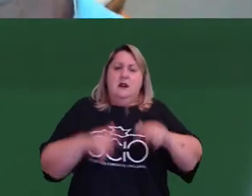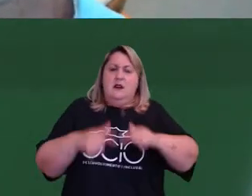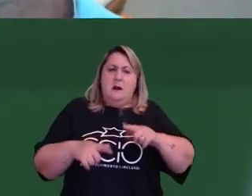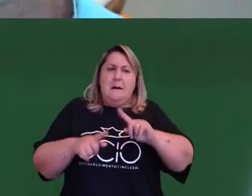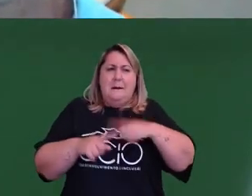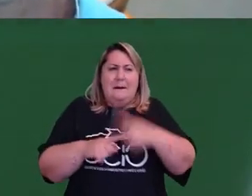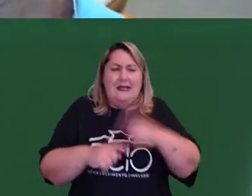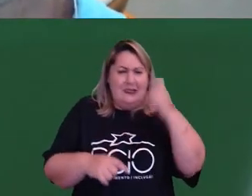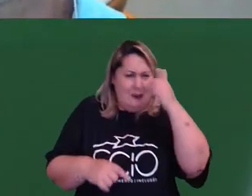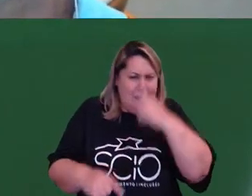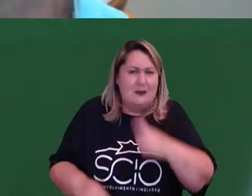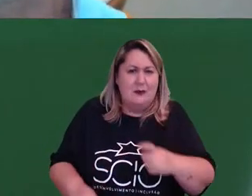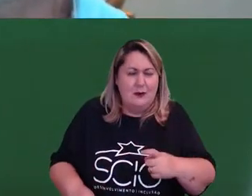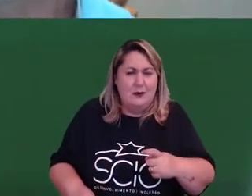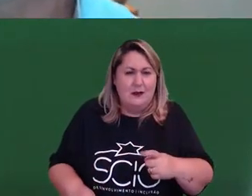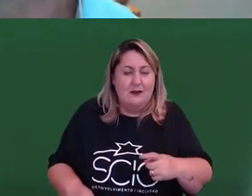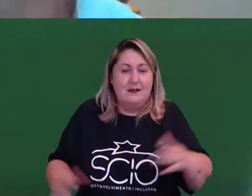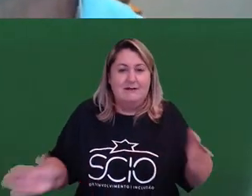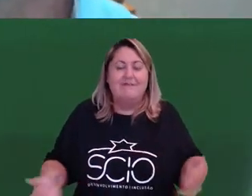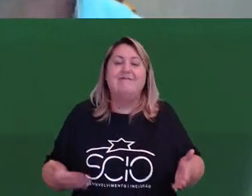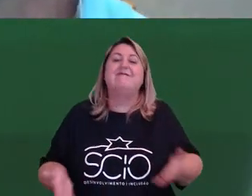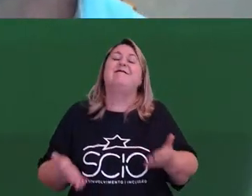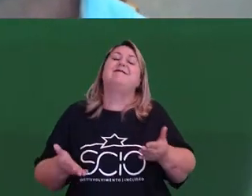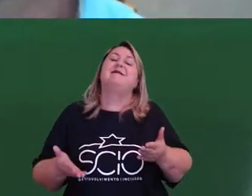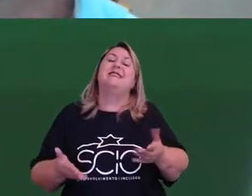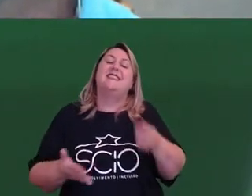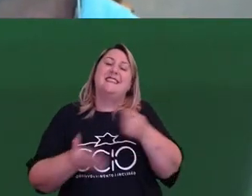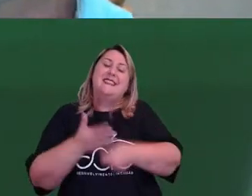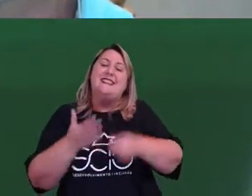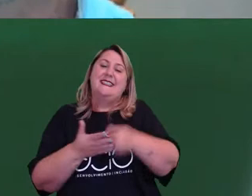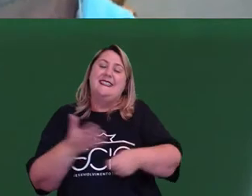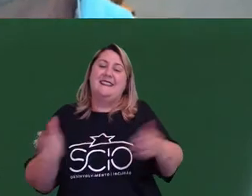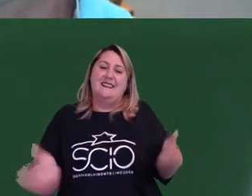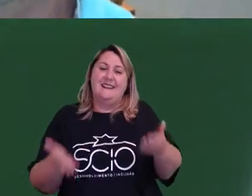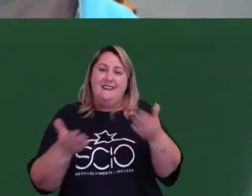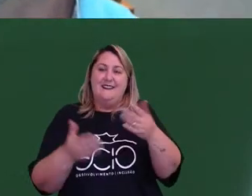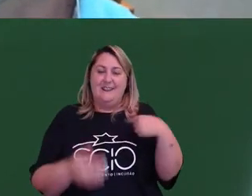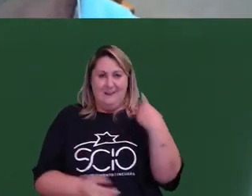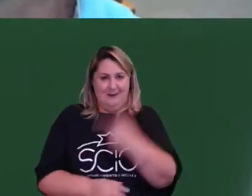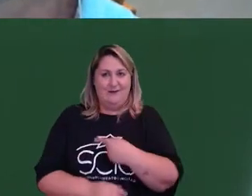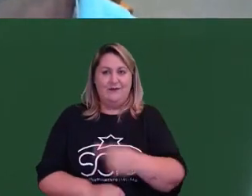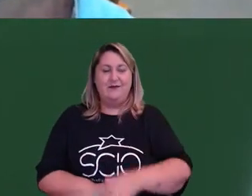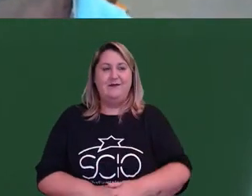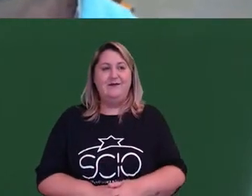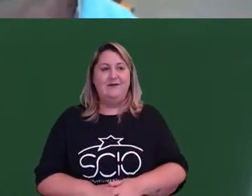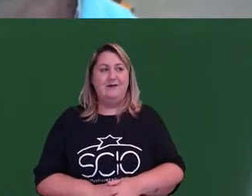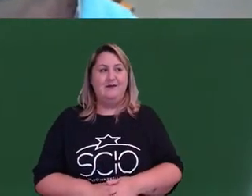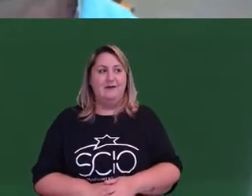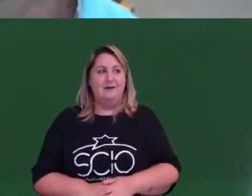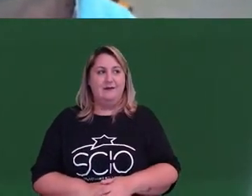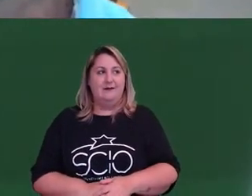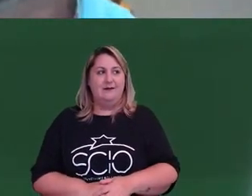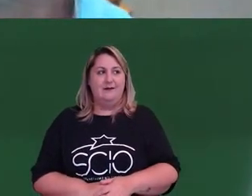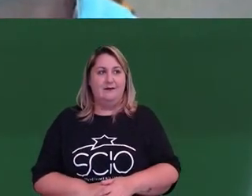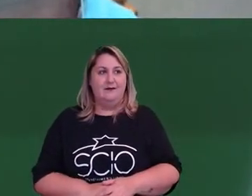difícil que ele seja, seja motivador, um desafio motivador para a gente.